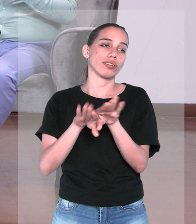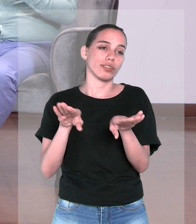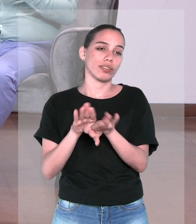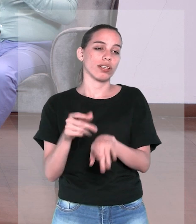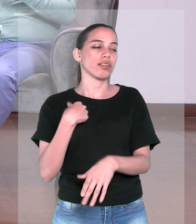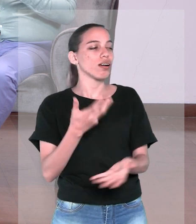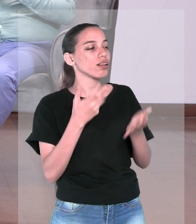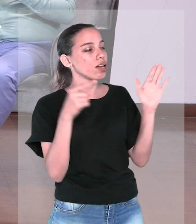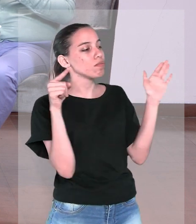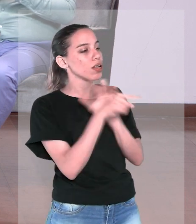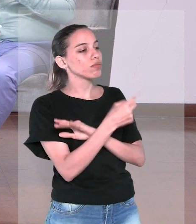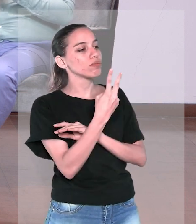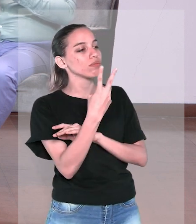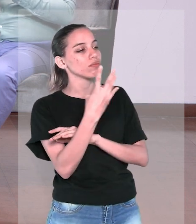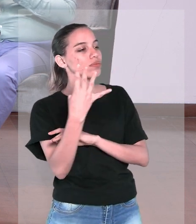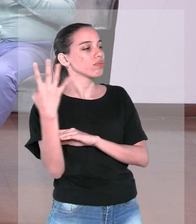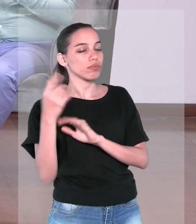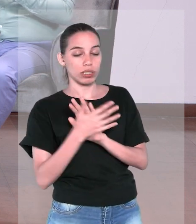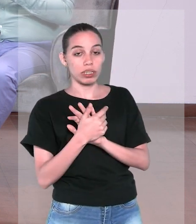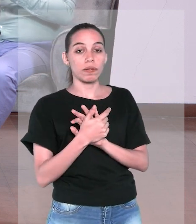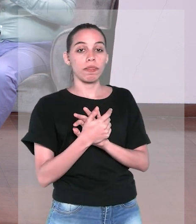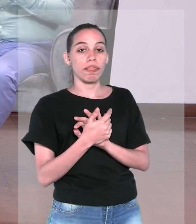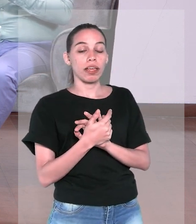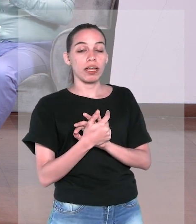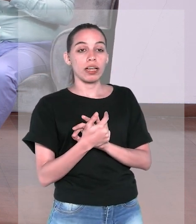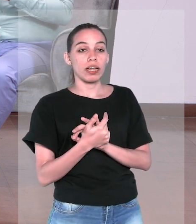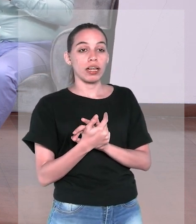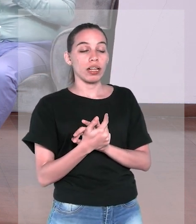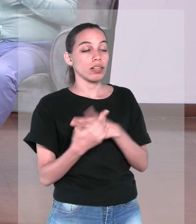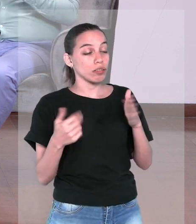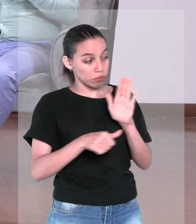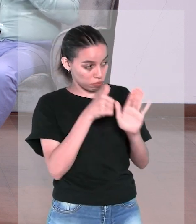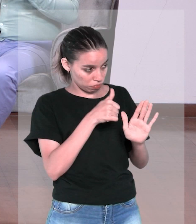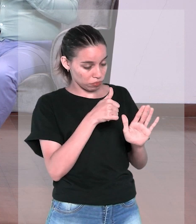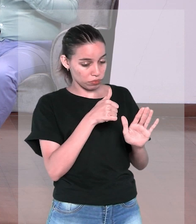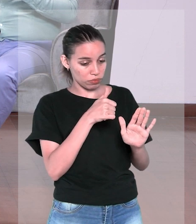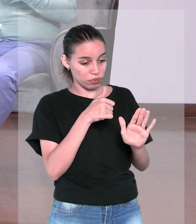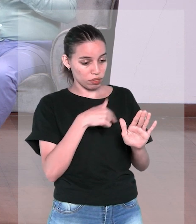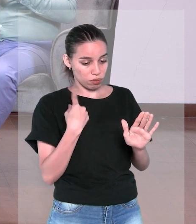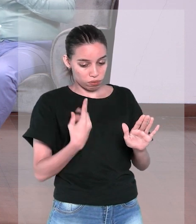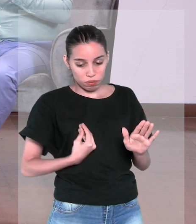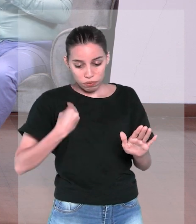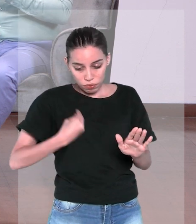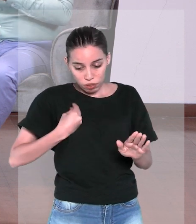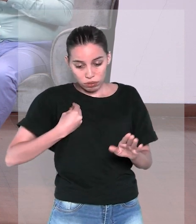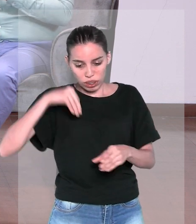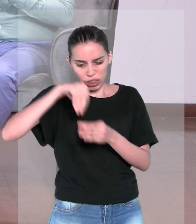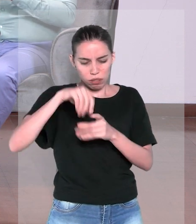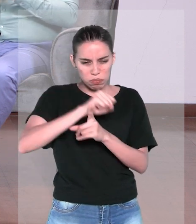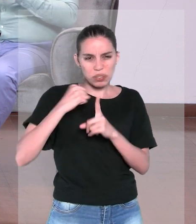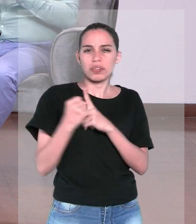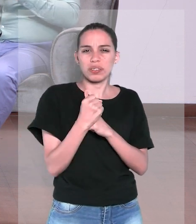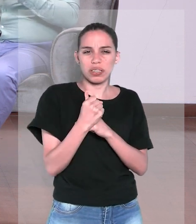eu aconselho que quem esteja em casa, quem esteja me ouvindo, me vendo agora, e tenha